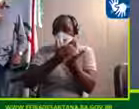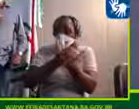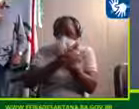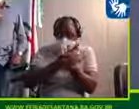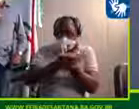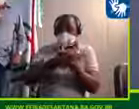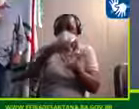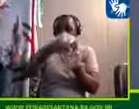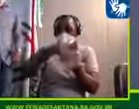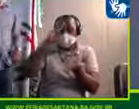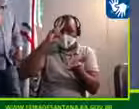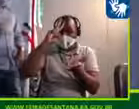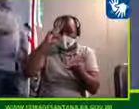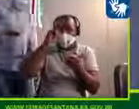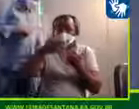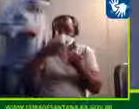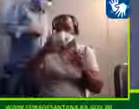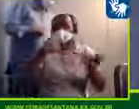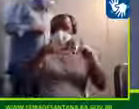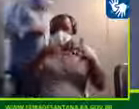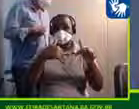de...